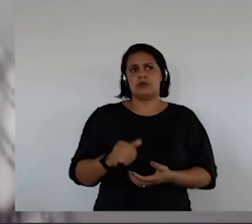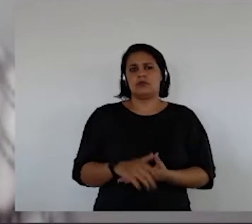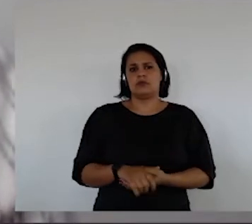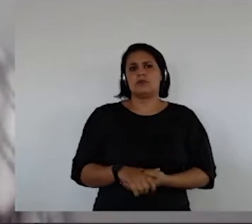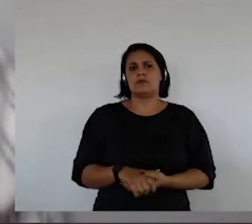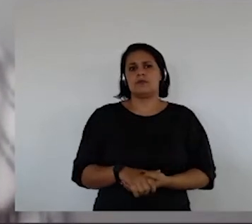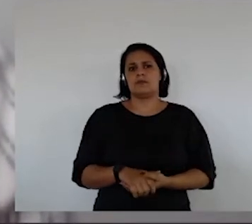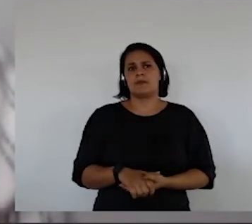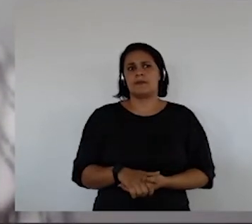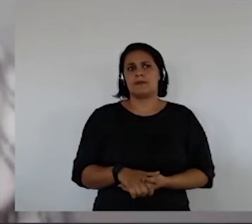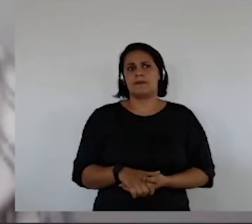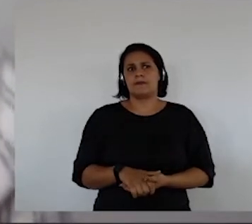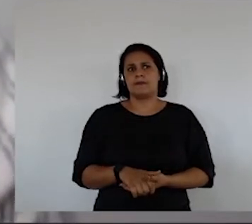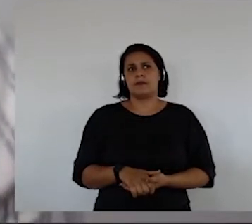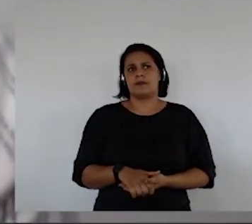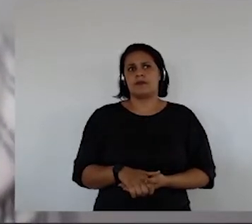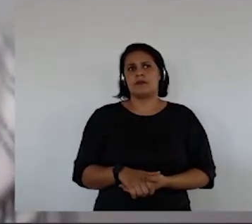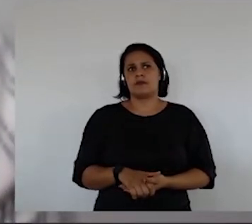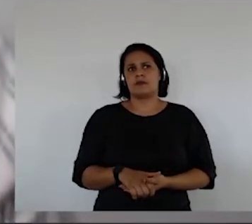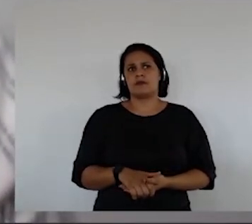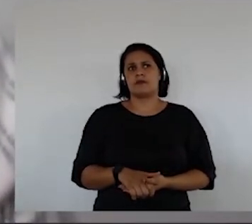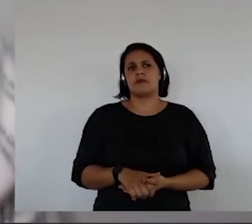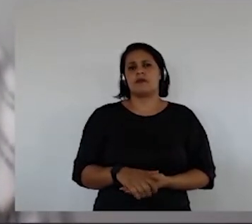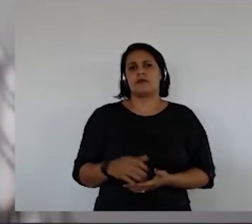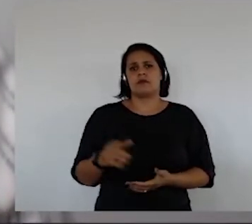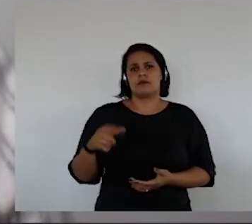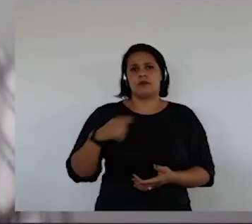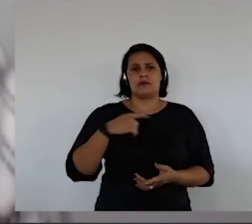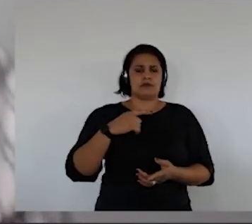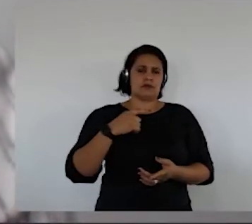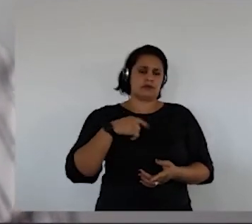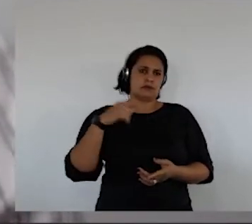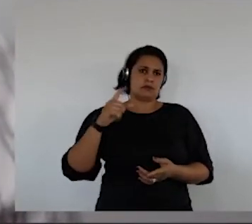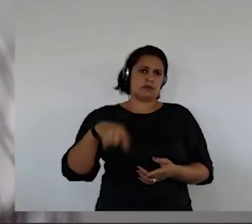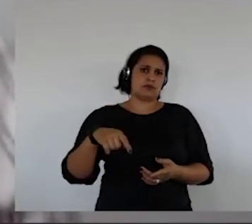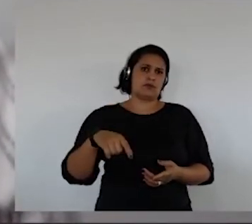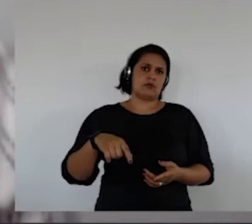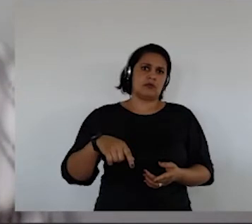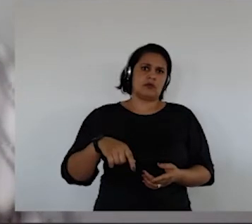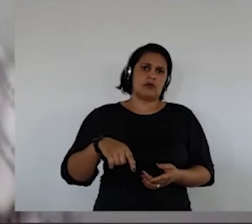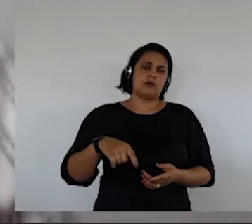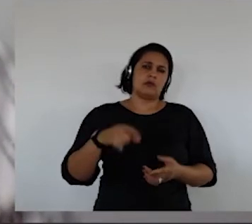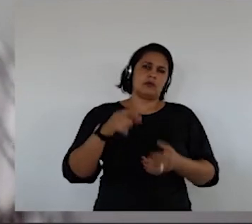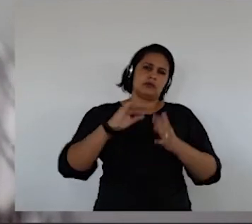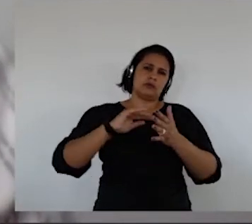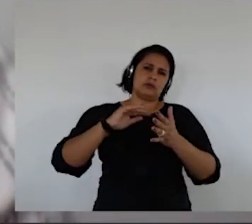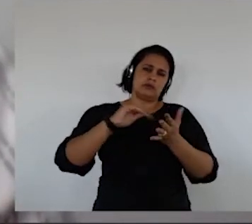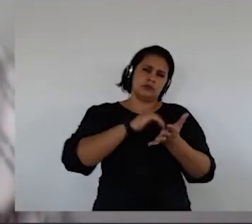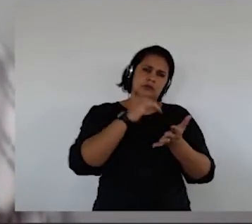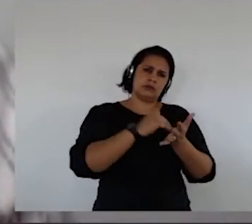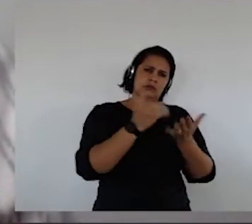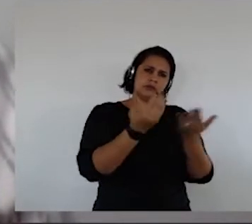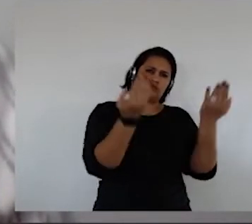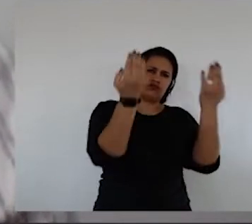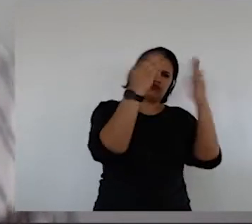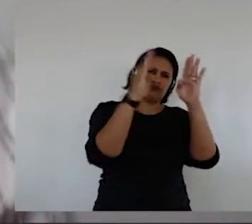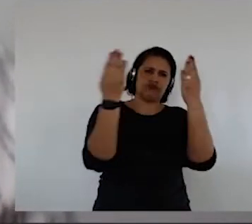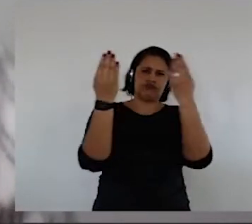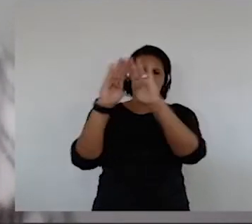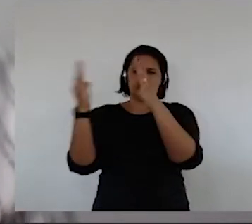demitir advogadas e advogadas, aqui em São Paulo, por exemplo, nós temos escritórios fechando andares